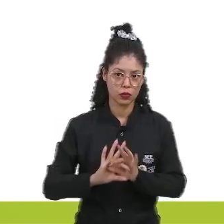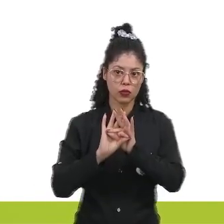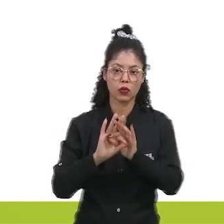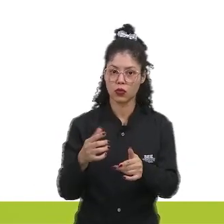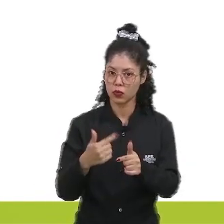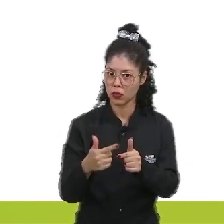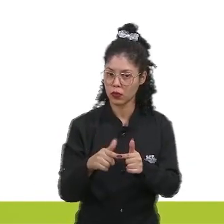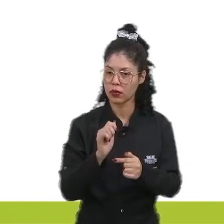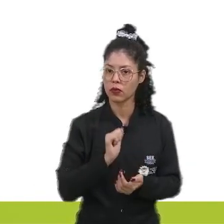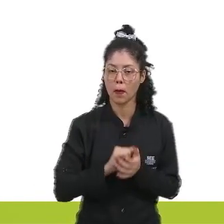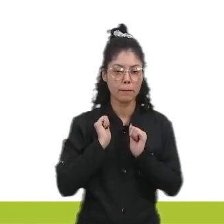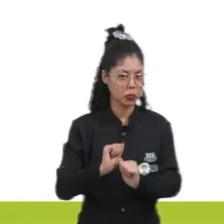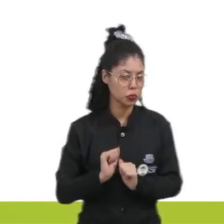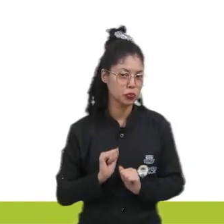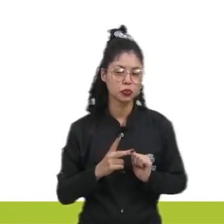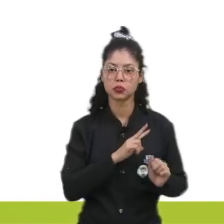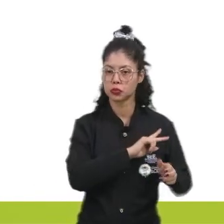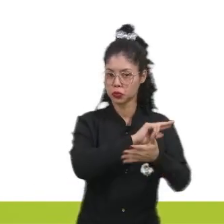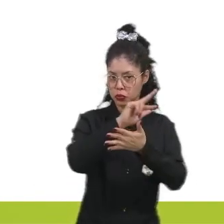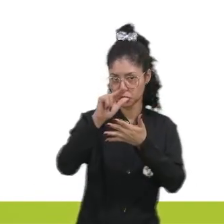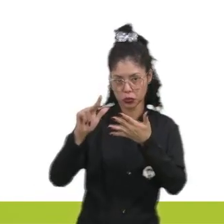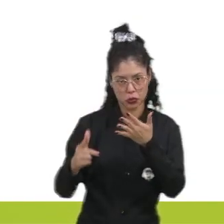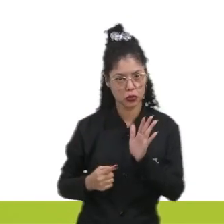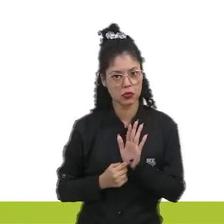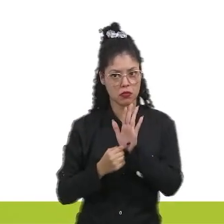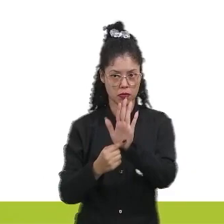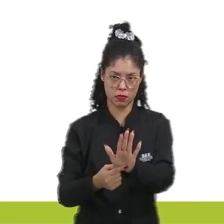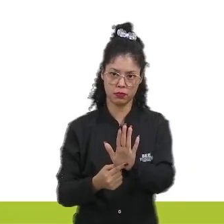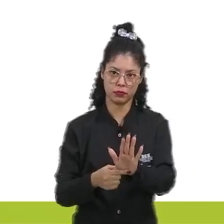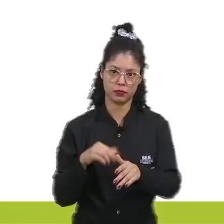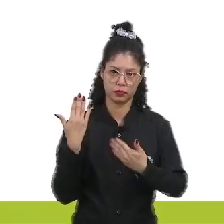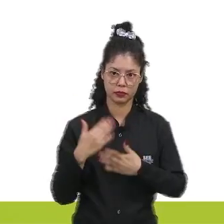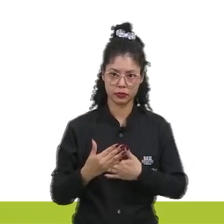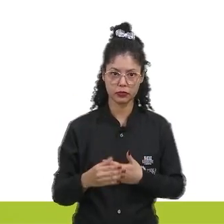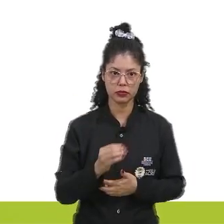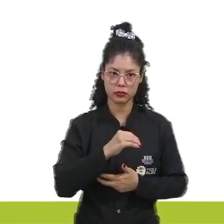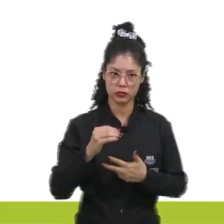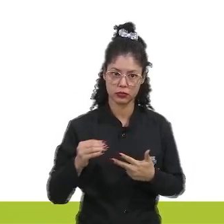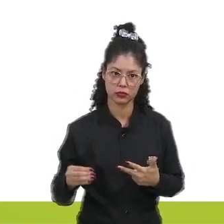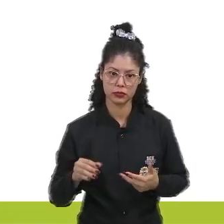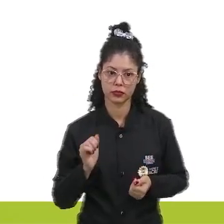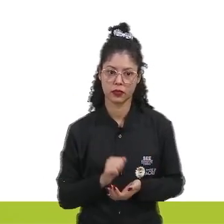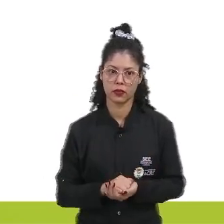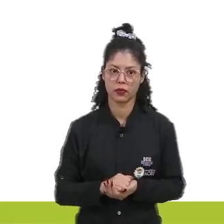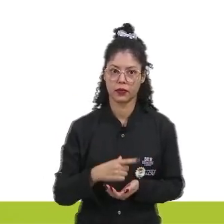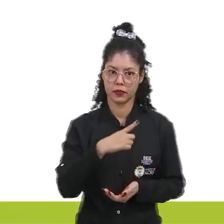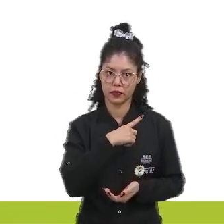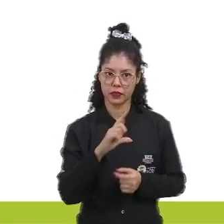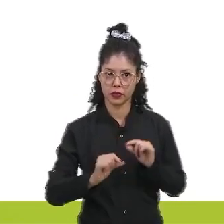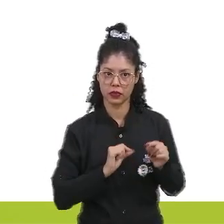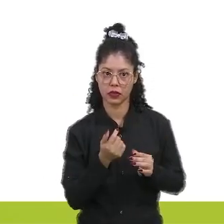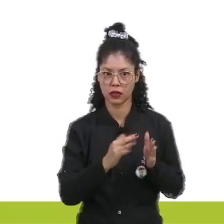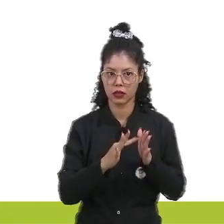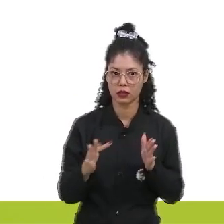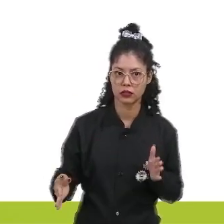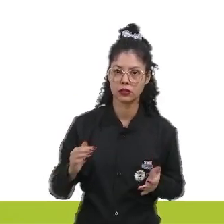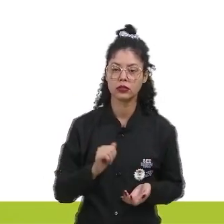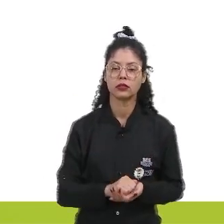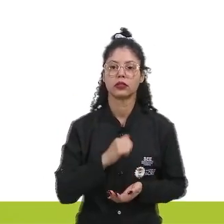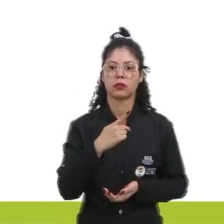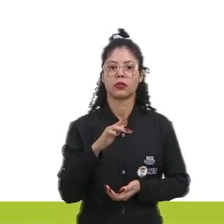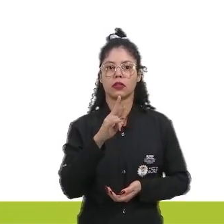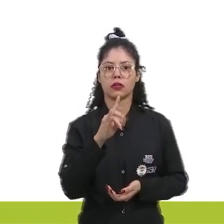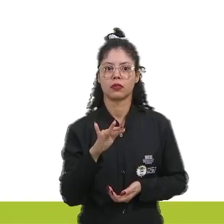de problemas, né? A gente pode apresentar aqui vários problemas que acontecem também nas provas do Enem. Definição: função polinomial do primeiro